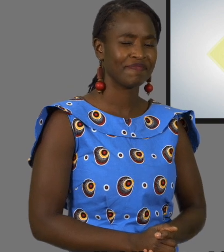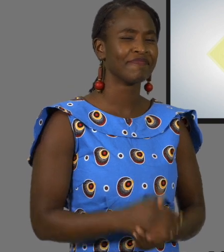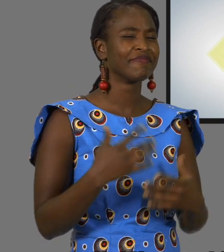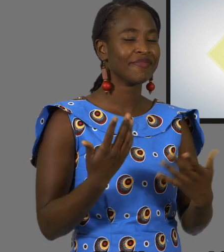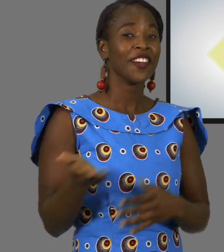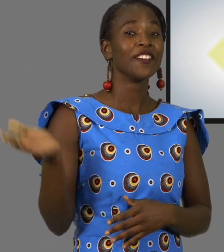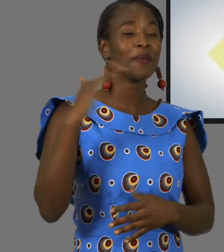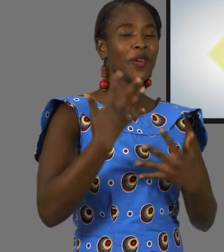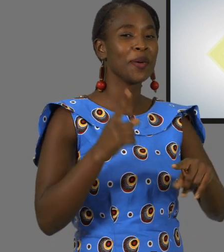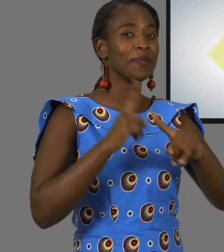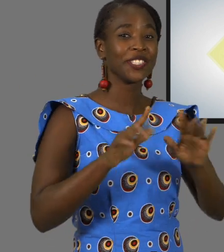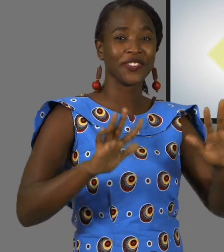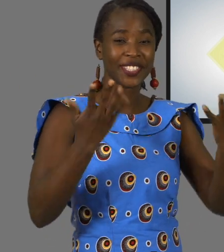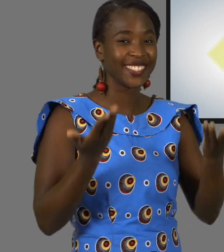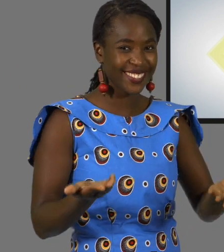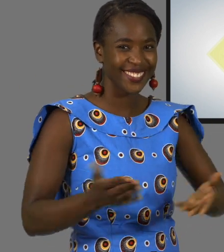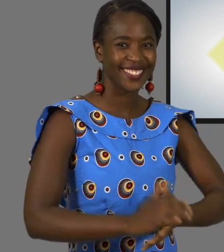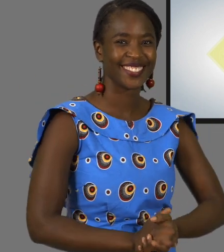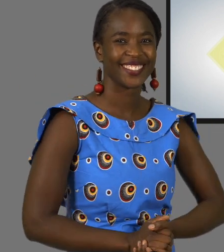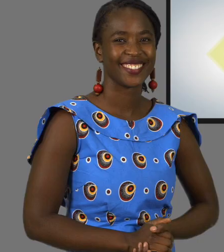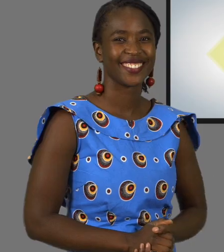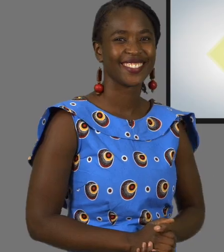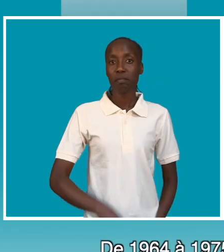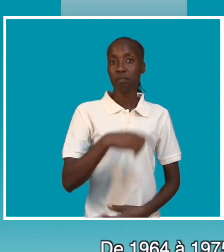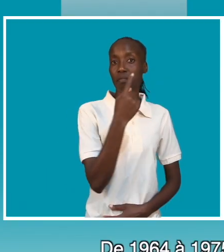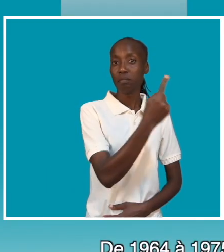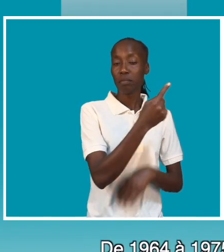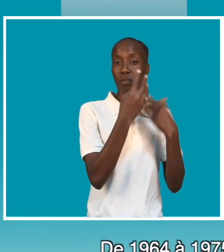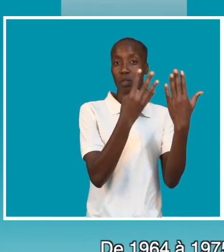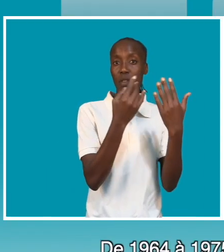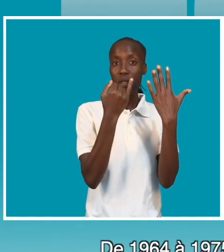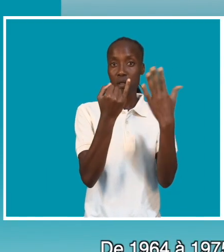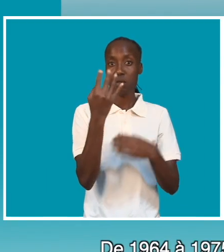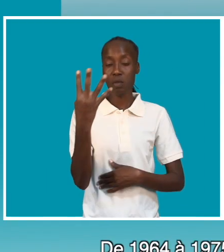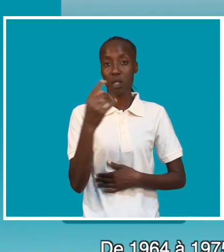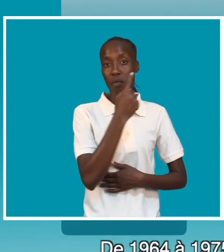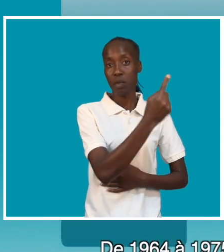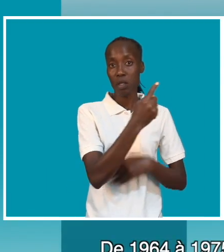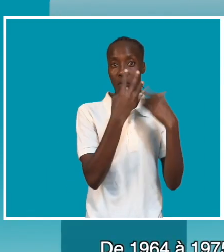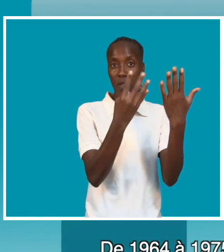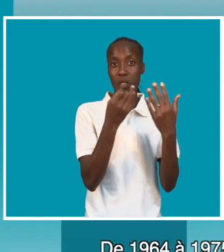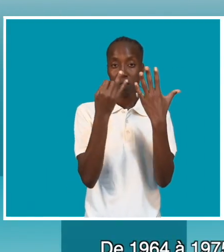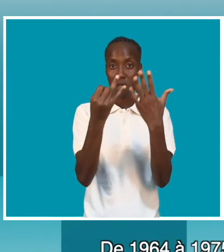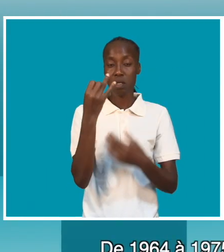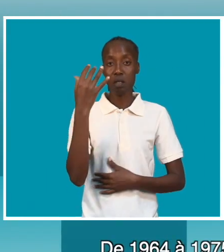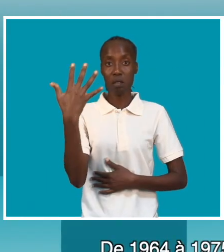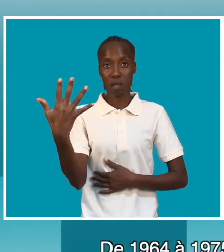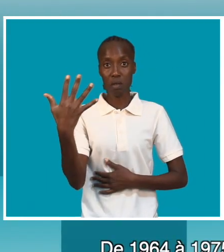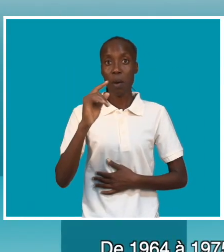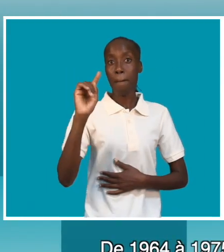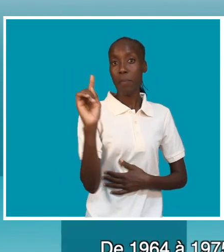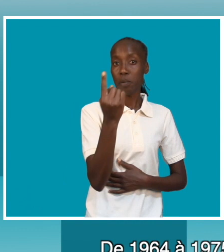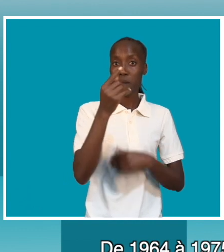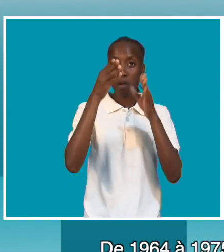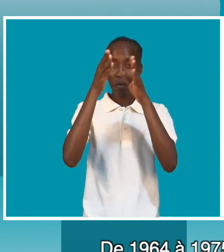deficiência. Agora vamos à rubrica Mais Vida. 1964 a 1975